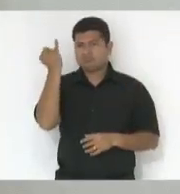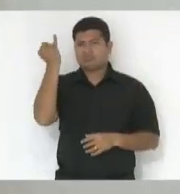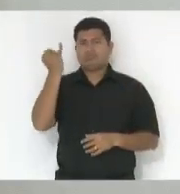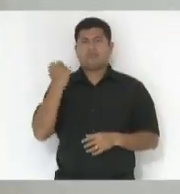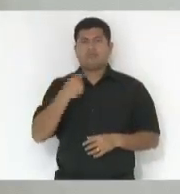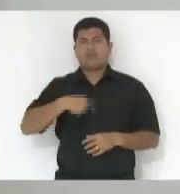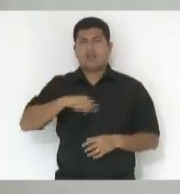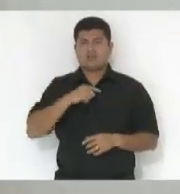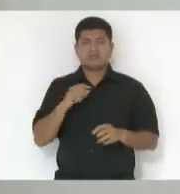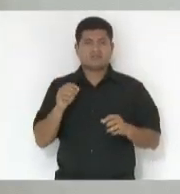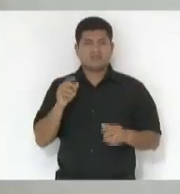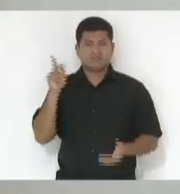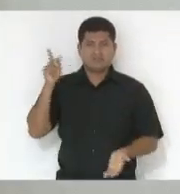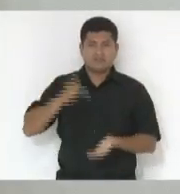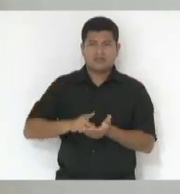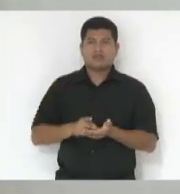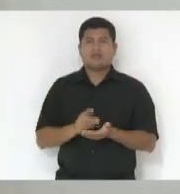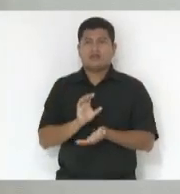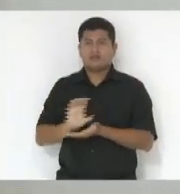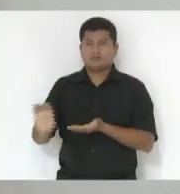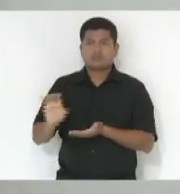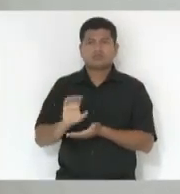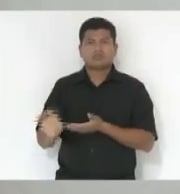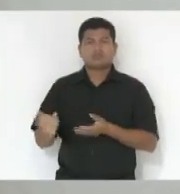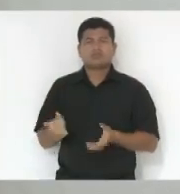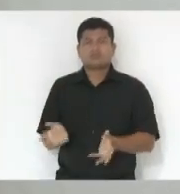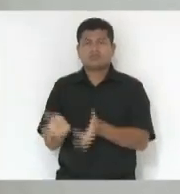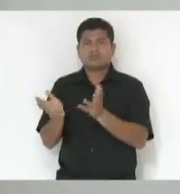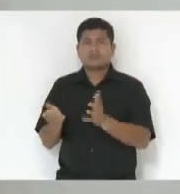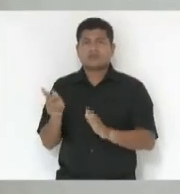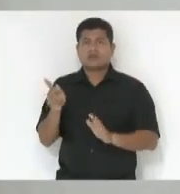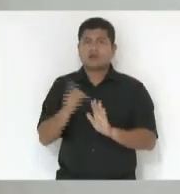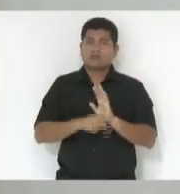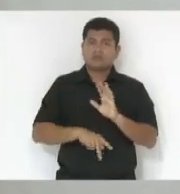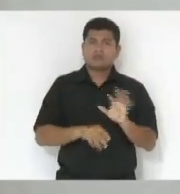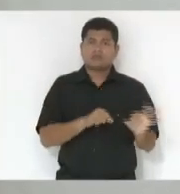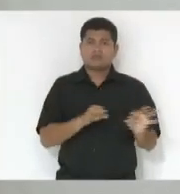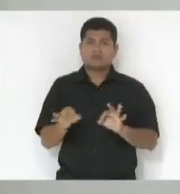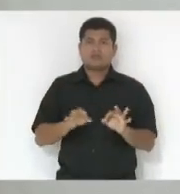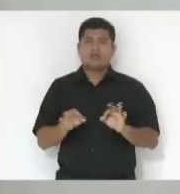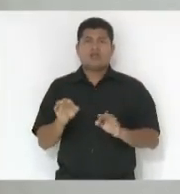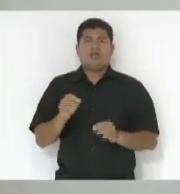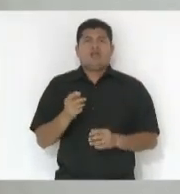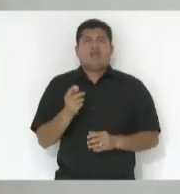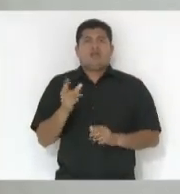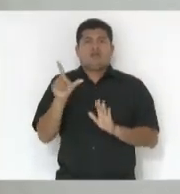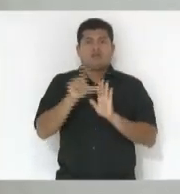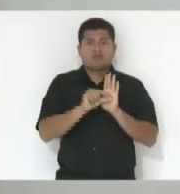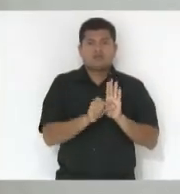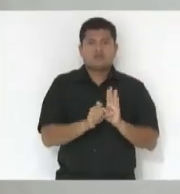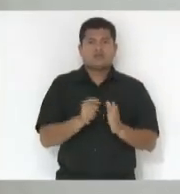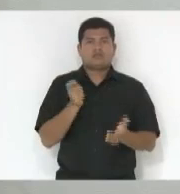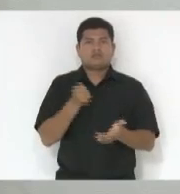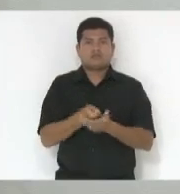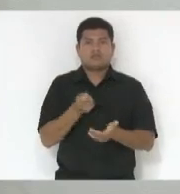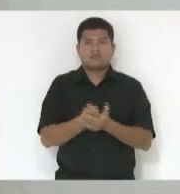fato, beneficiadas com projetos como esses de redução de conta de energia, com recursos que a